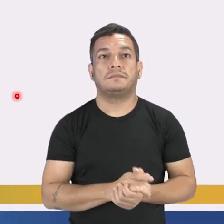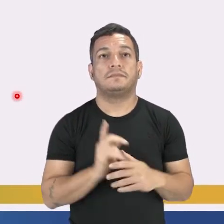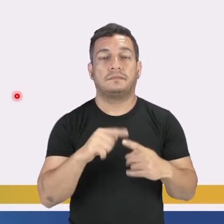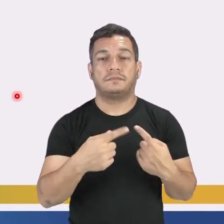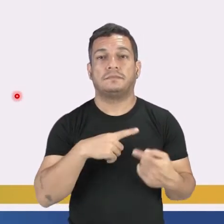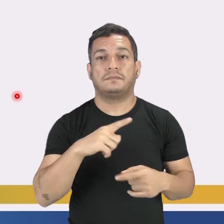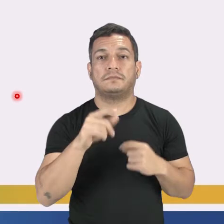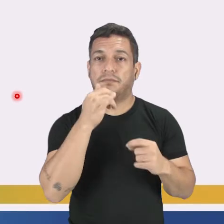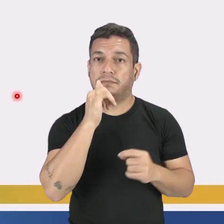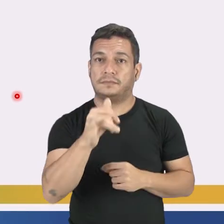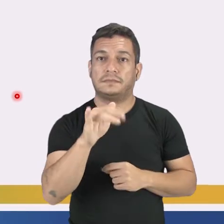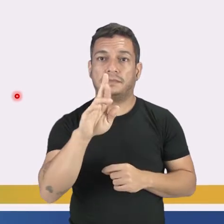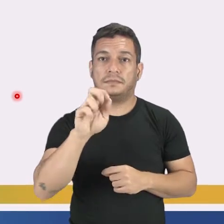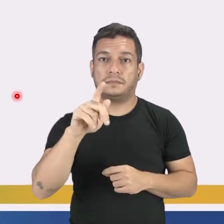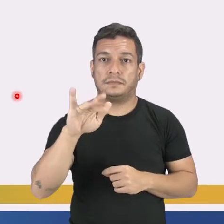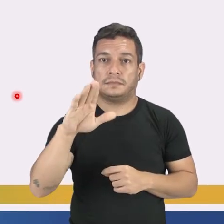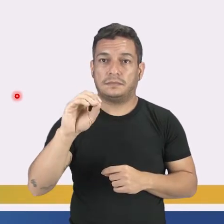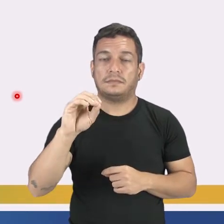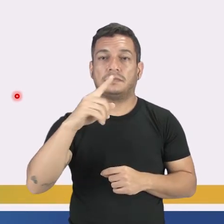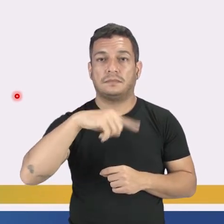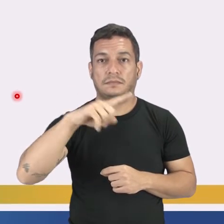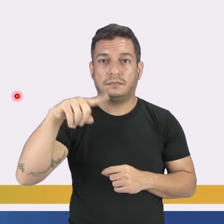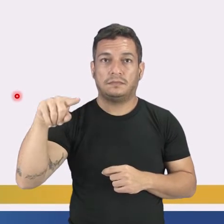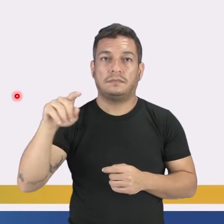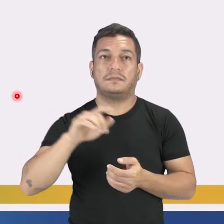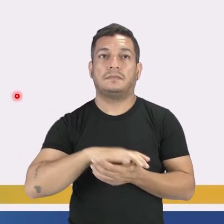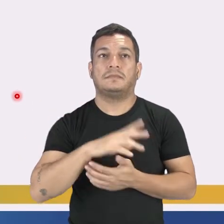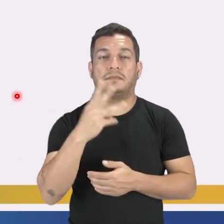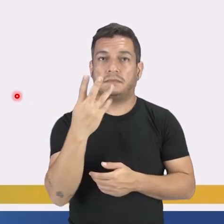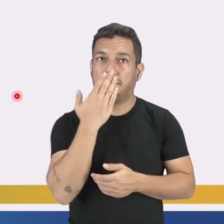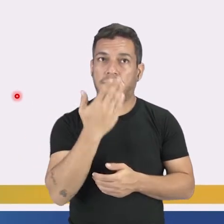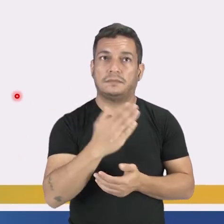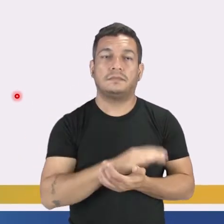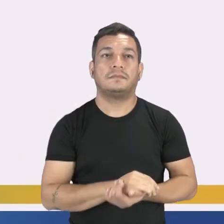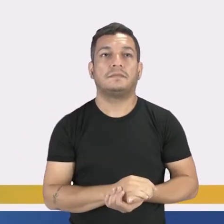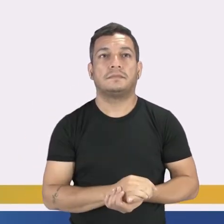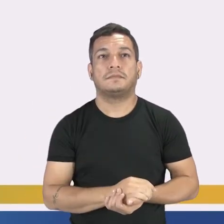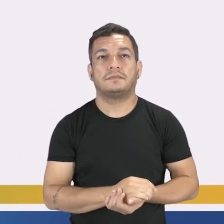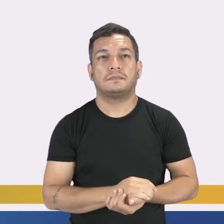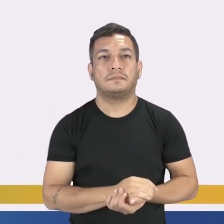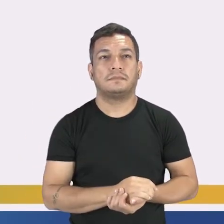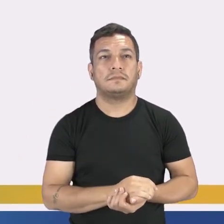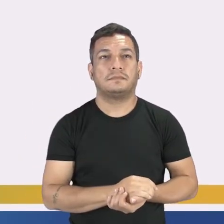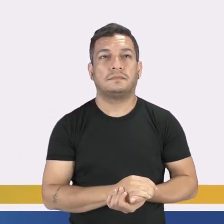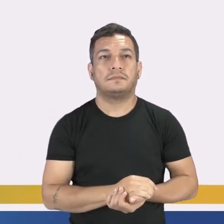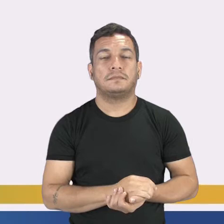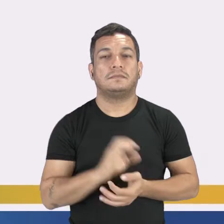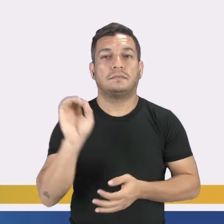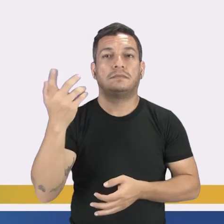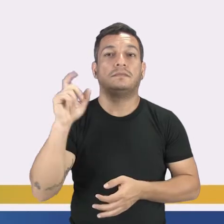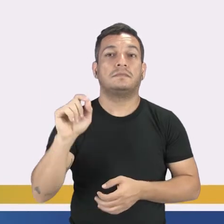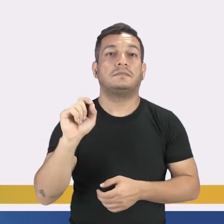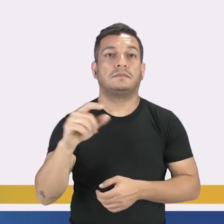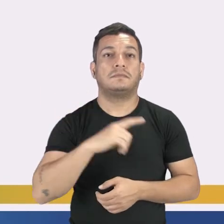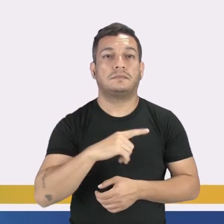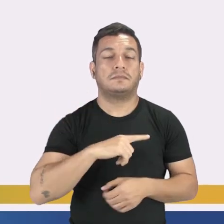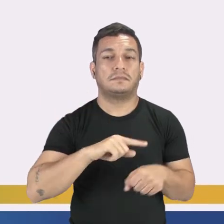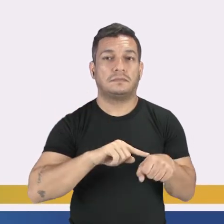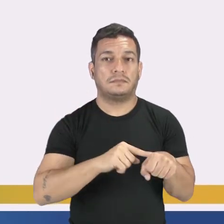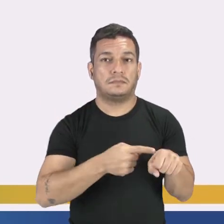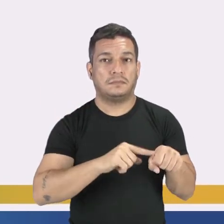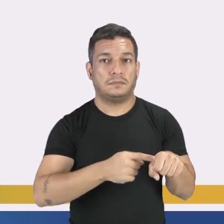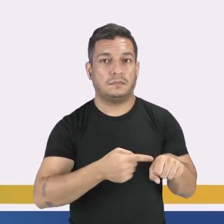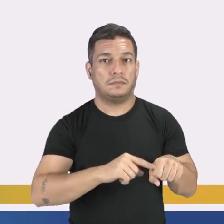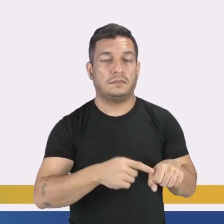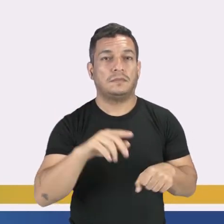mas a gente tem radiação ainda por meio de onda eletromagnética. São esses três tipos. Então, o que acontece? Se a gente tem um núcleo atômico